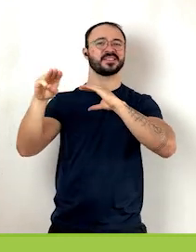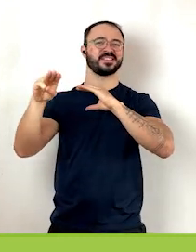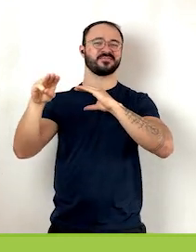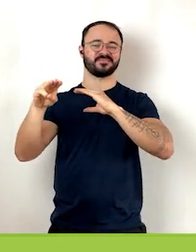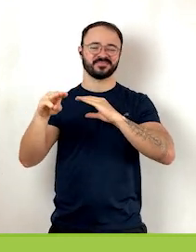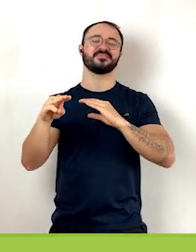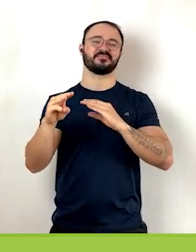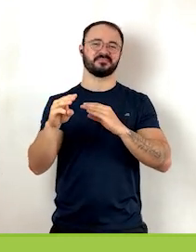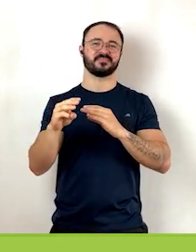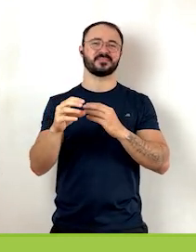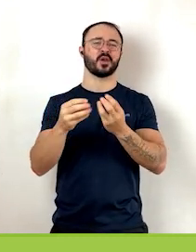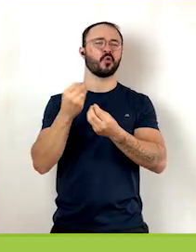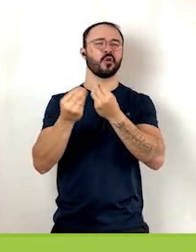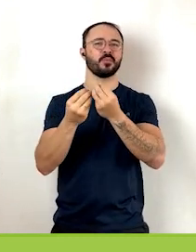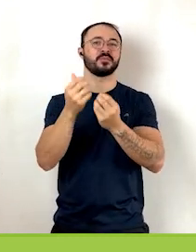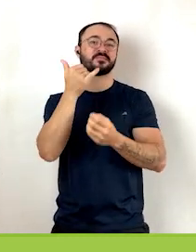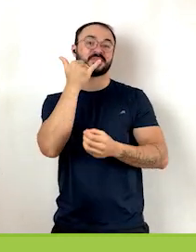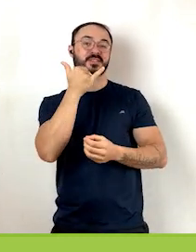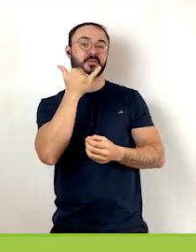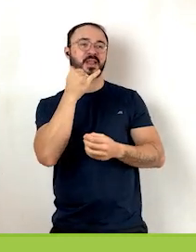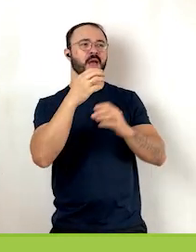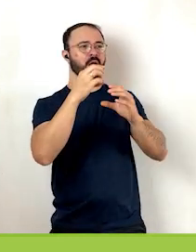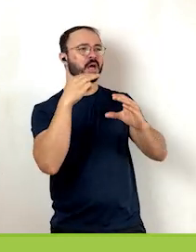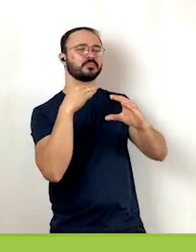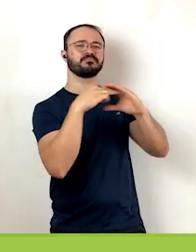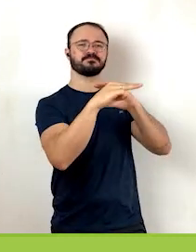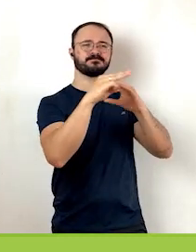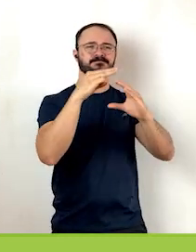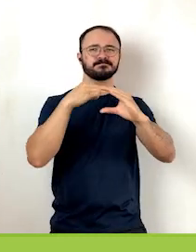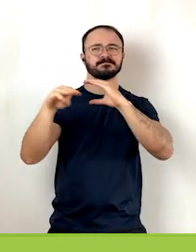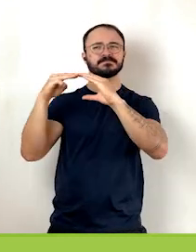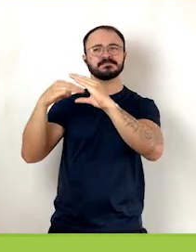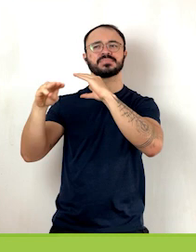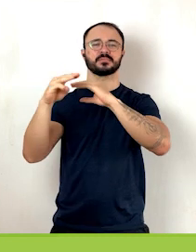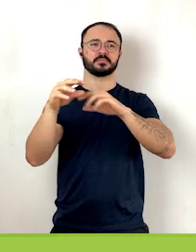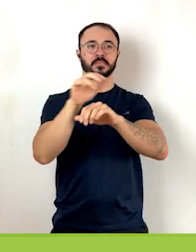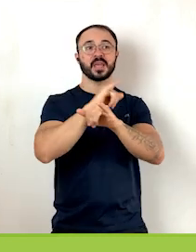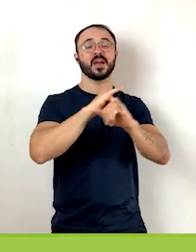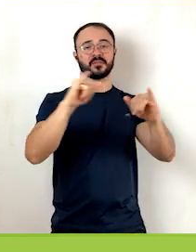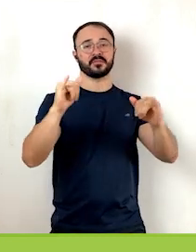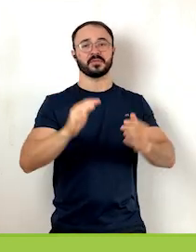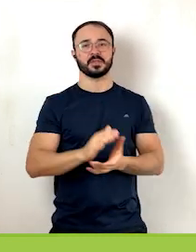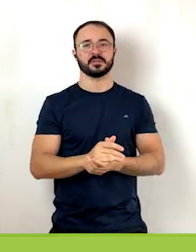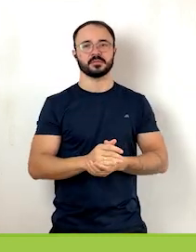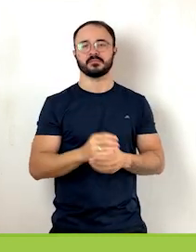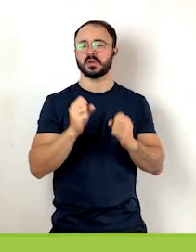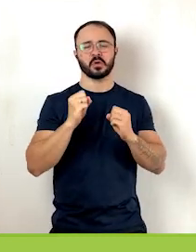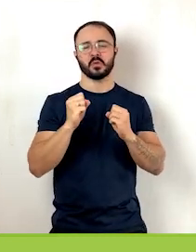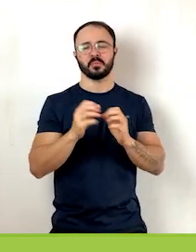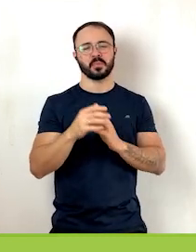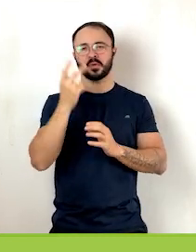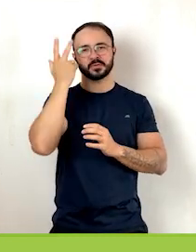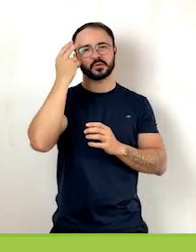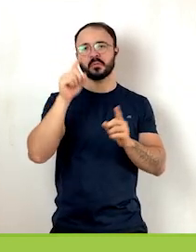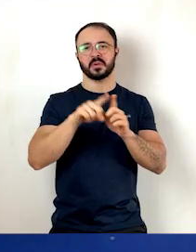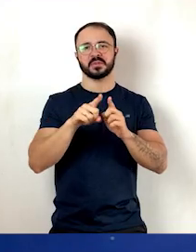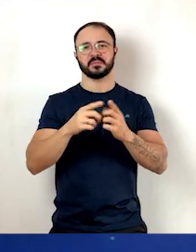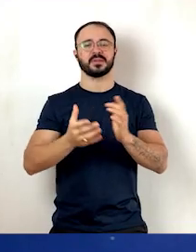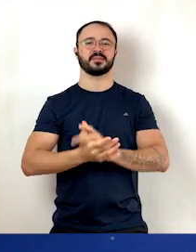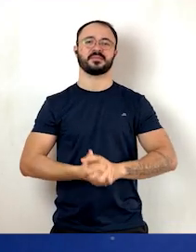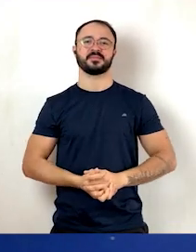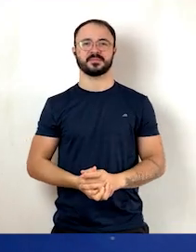as mensagens enviadas pelo celular pelos aplicativos de mensagem que também são formas de